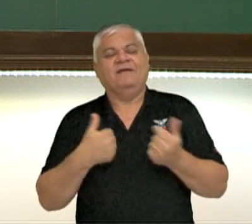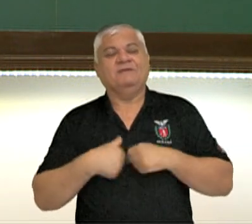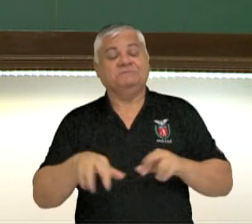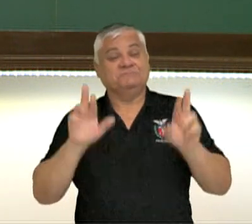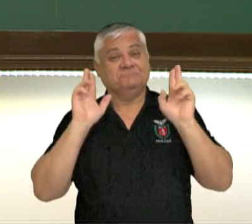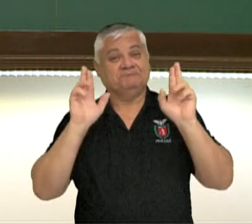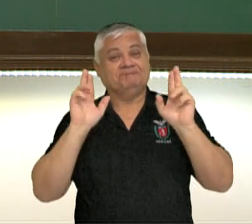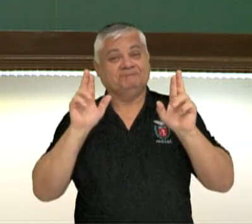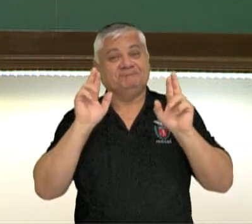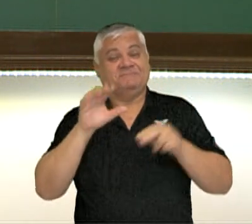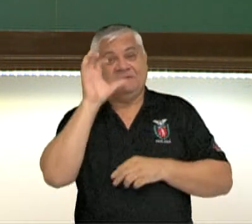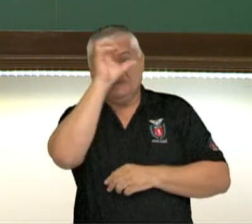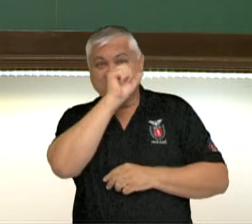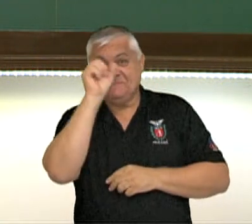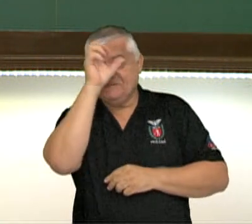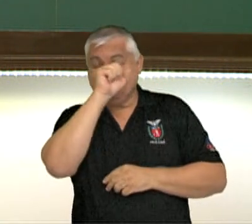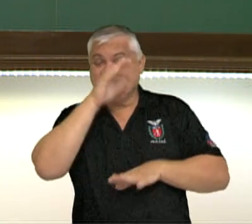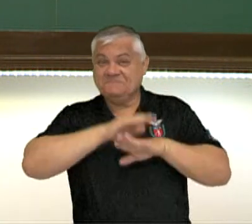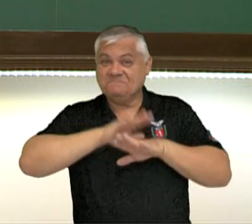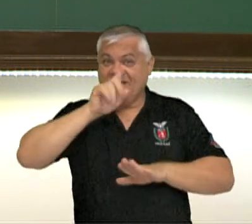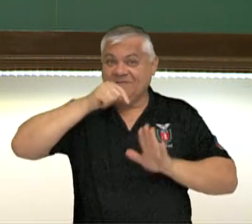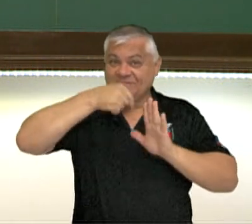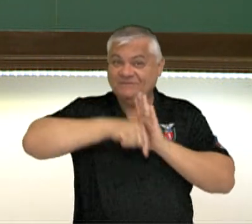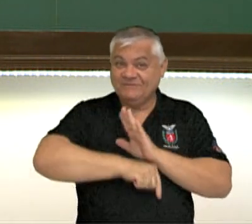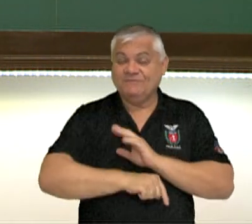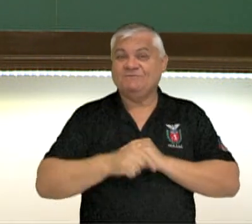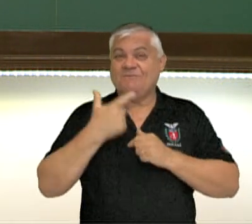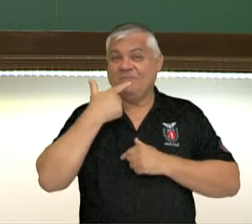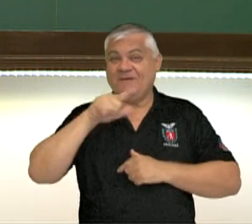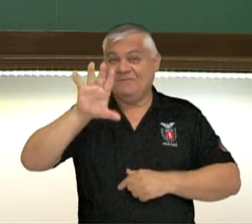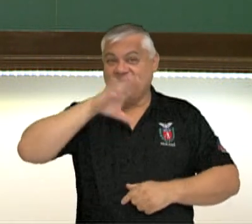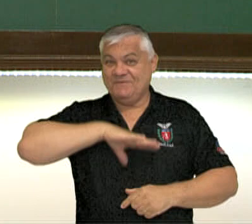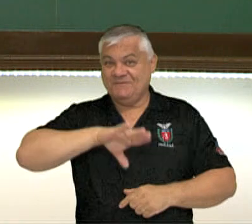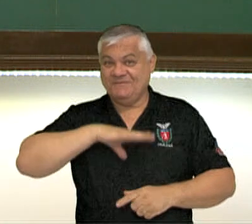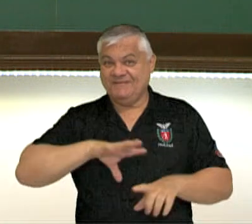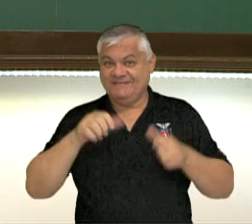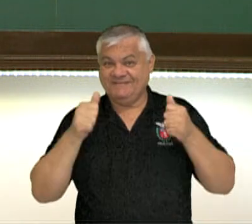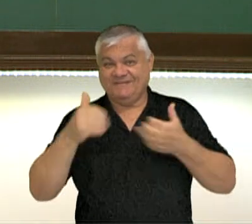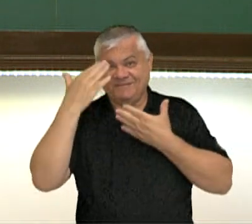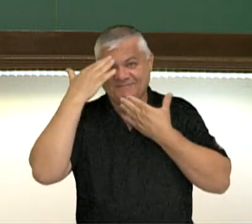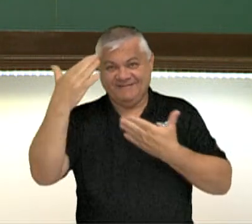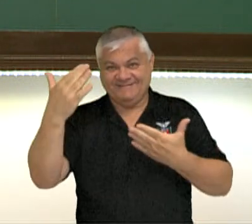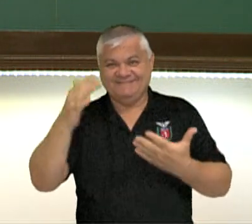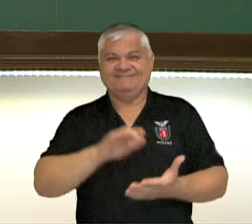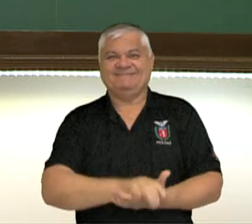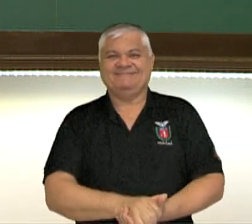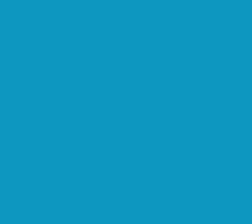Espero que você tenha aprendido um pouquinho mais sobre a língua portuguesa. Obrigado.